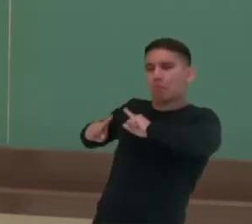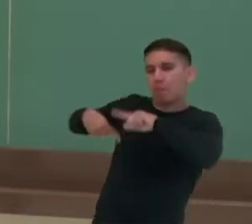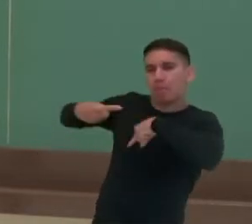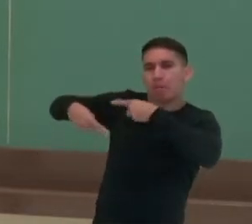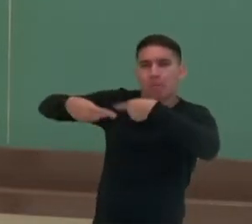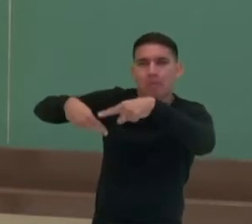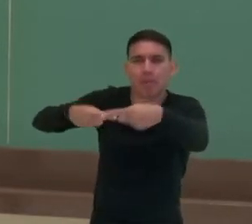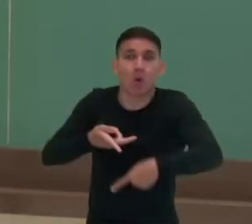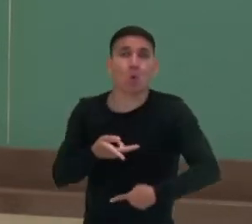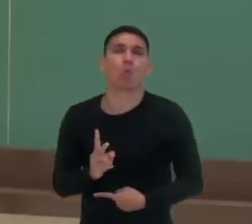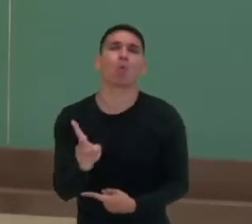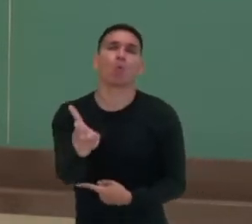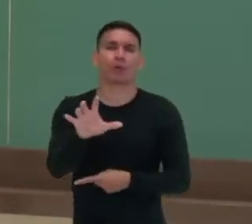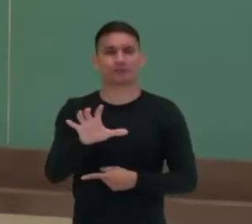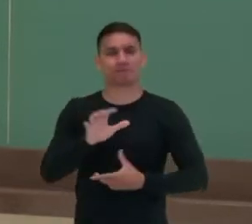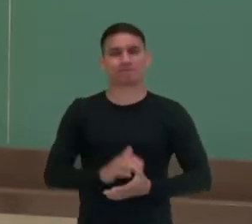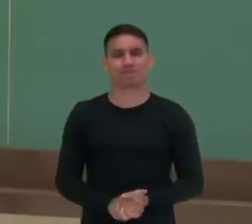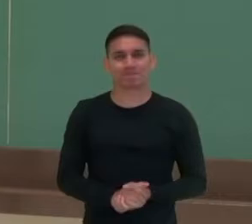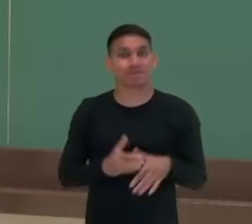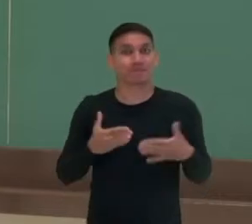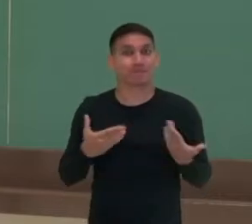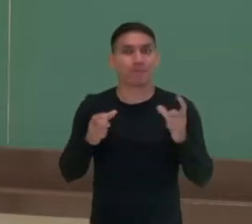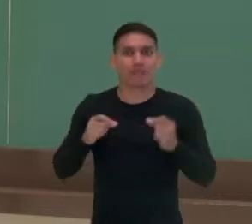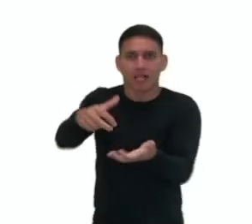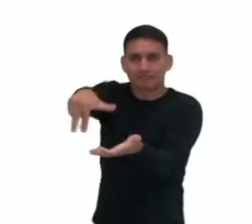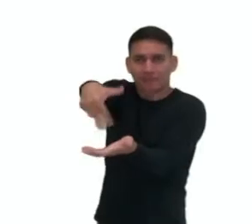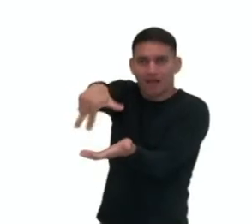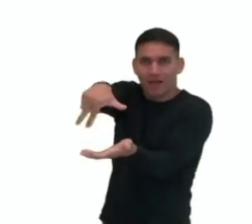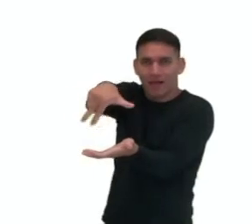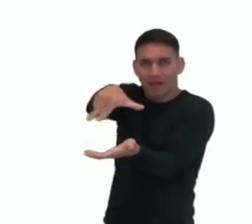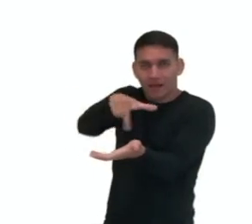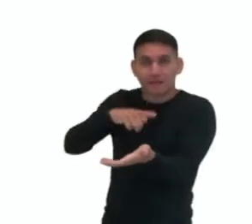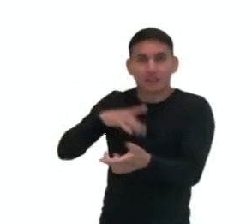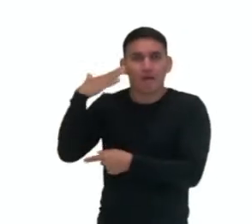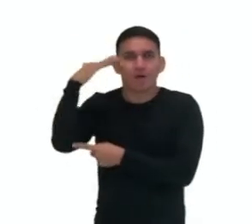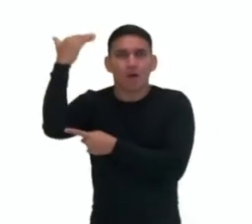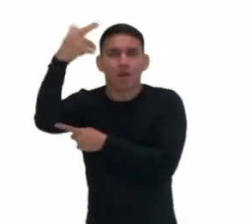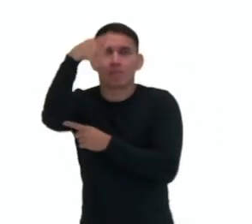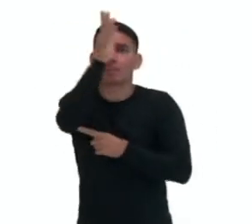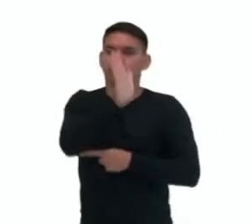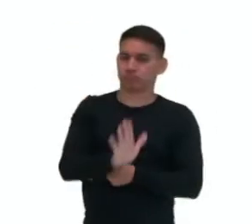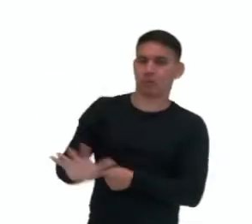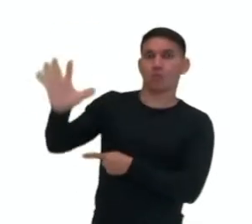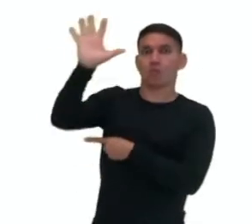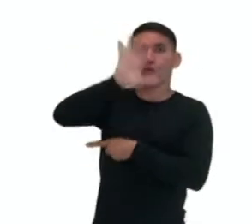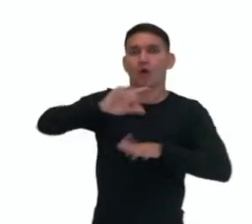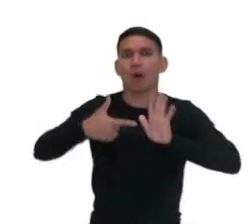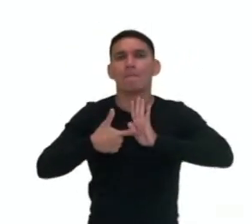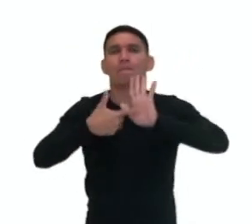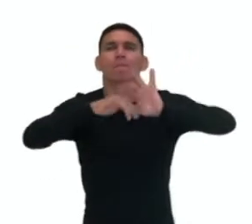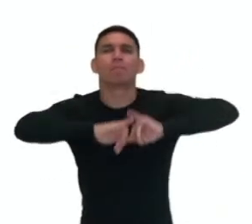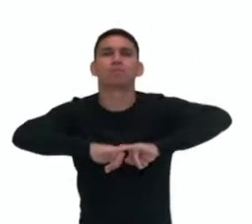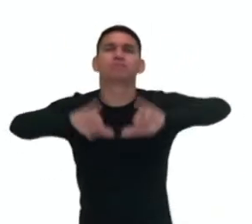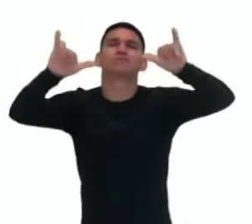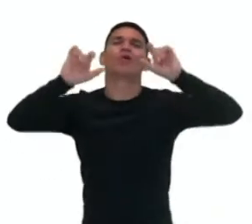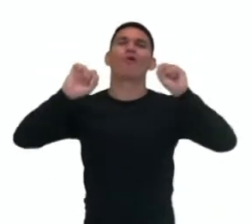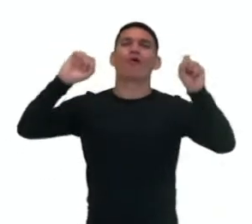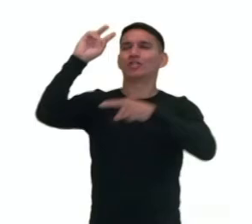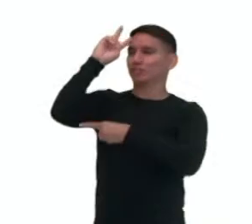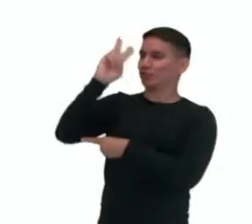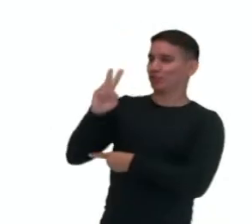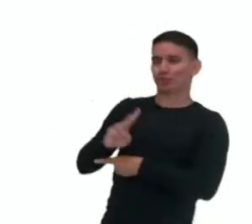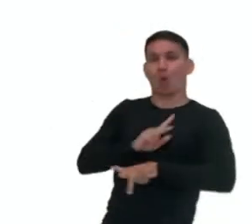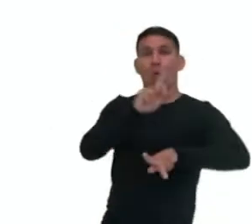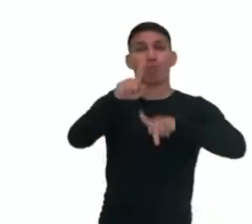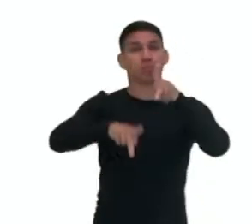para geração. As danças populares brasileiras contam a história de nosso povo